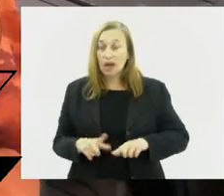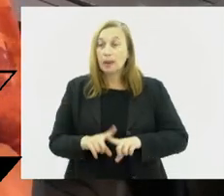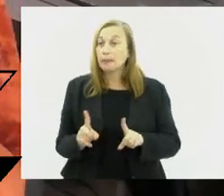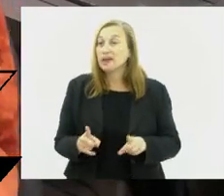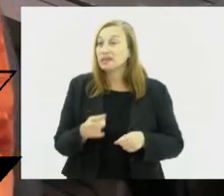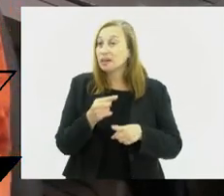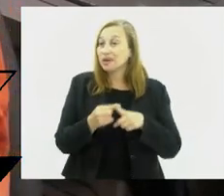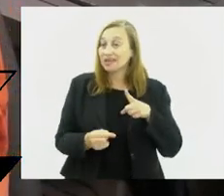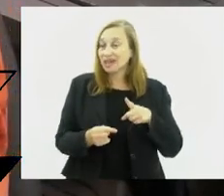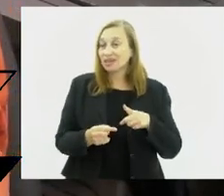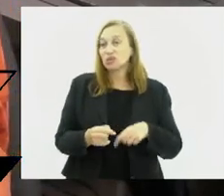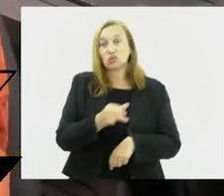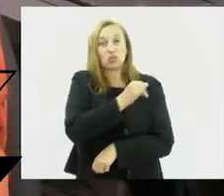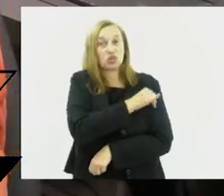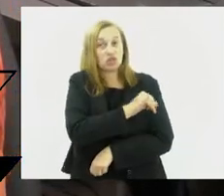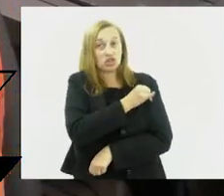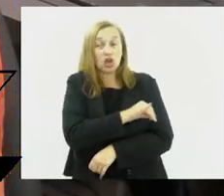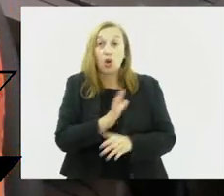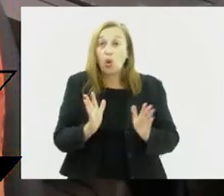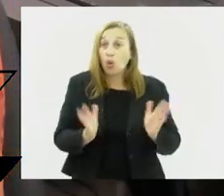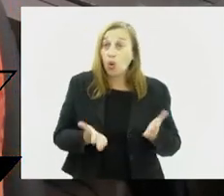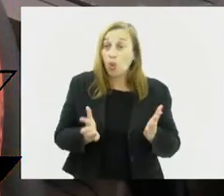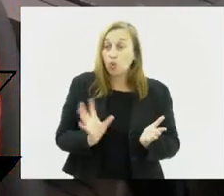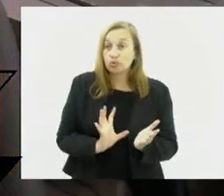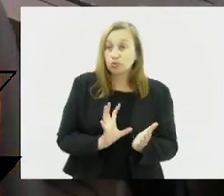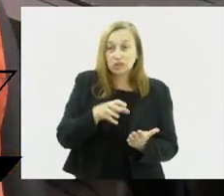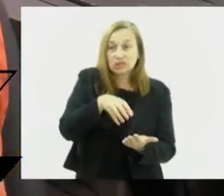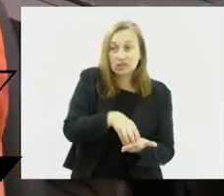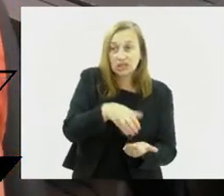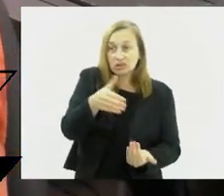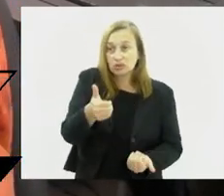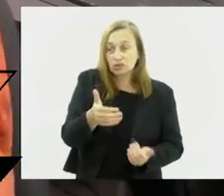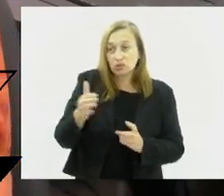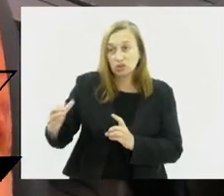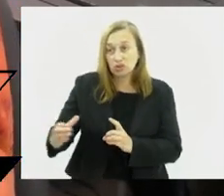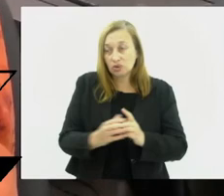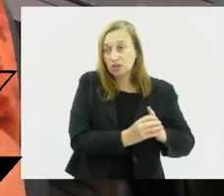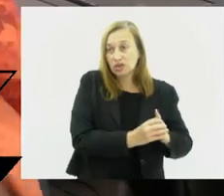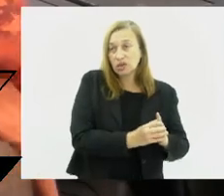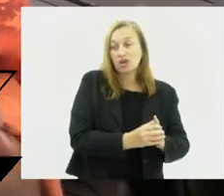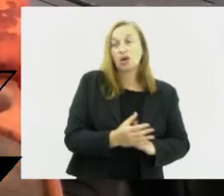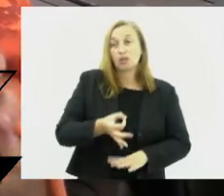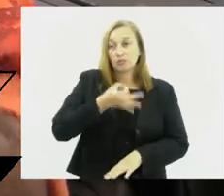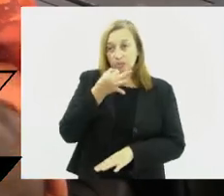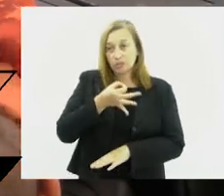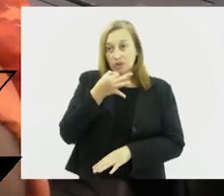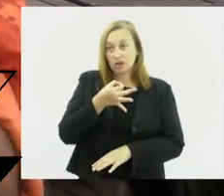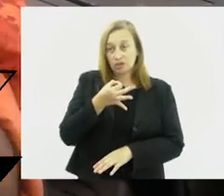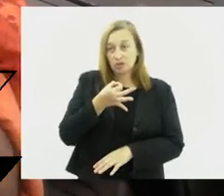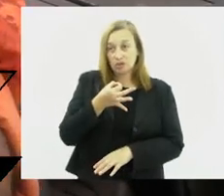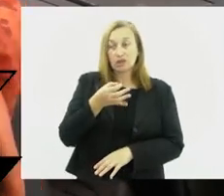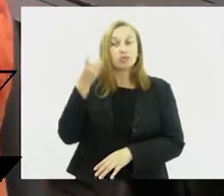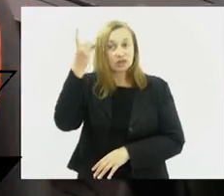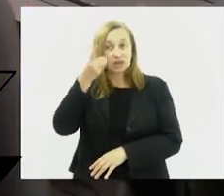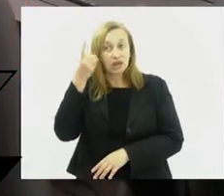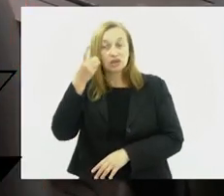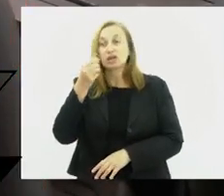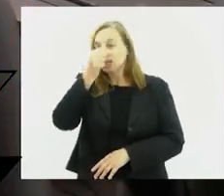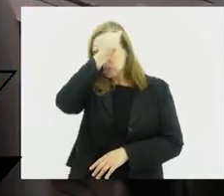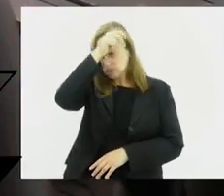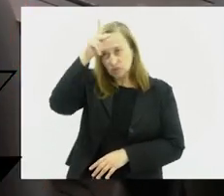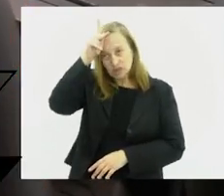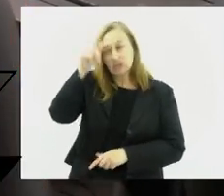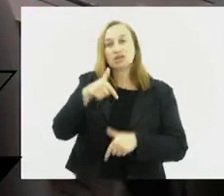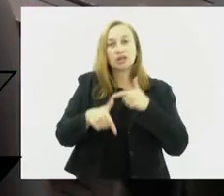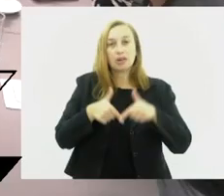da metade no Rio de Janeiro. Hoje, os centros de acolhimento, e aí fica uma sugestão, deputado, para que os municípios trabalhem esses centros de